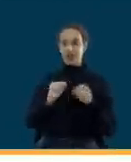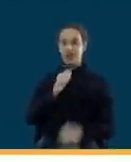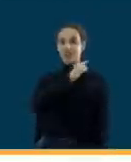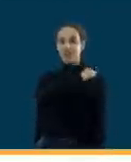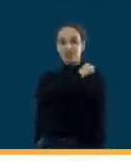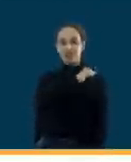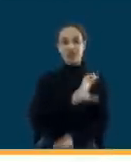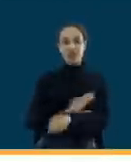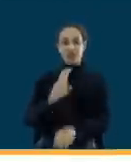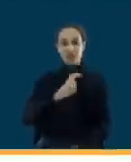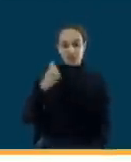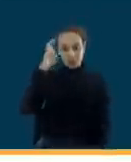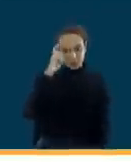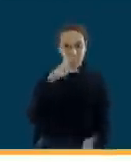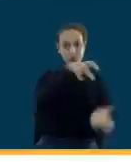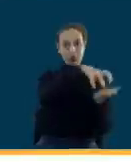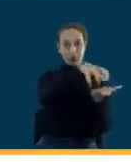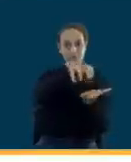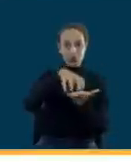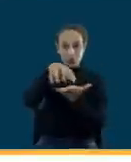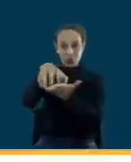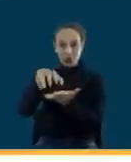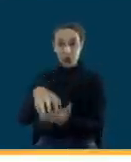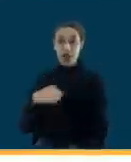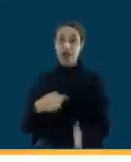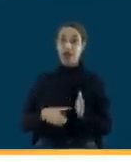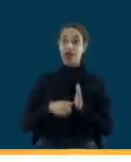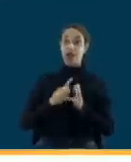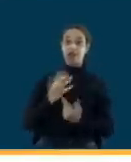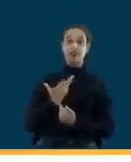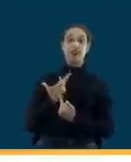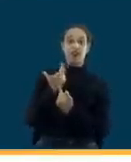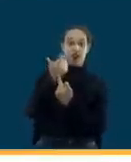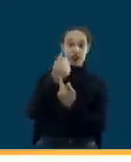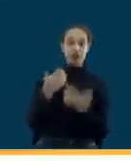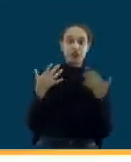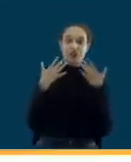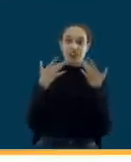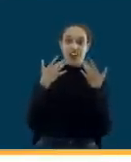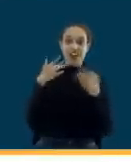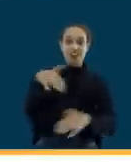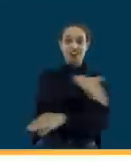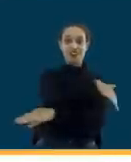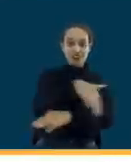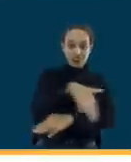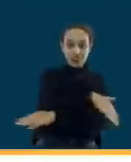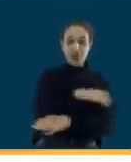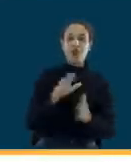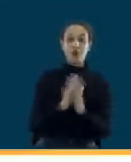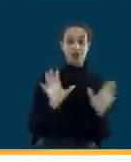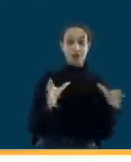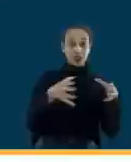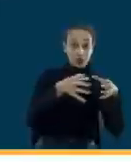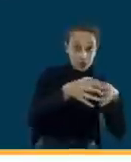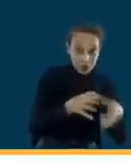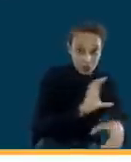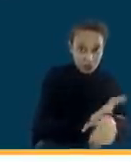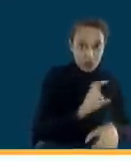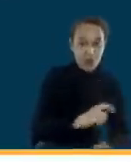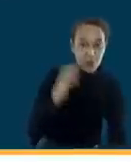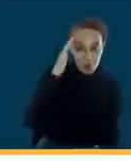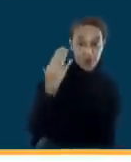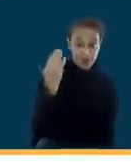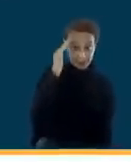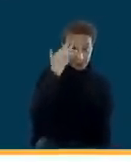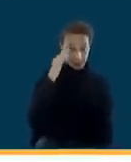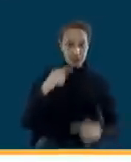de cultura, né? Eu era um ator de teatro de rua lá do Tá Na Rua. A partir do ponto de cultura, comecei a entender as políticas culturais. E acho que o ponto de cultura,